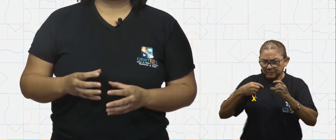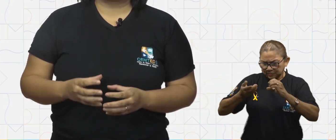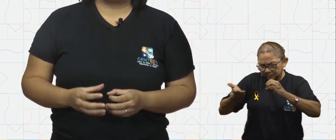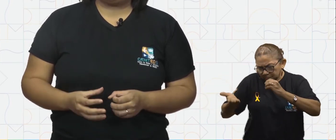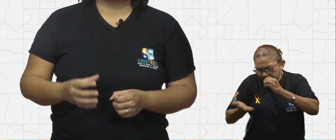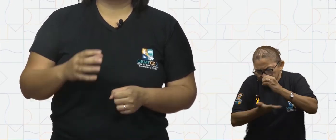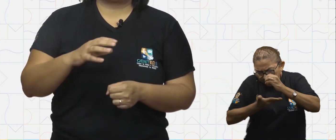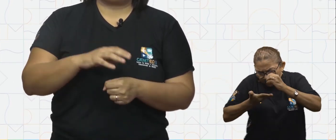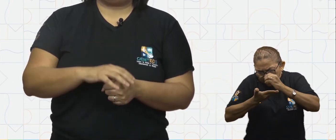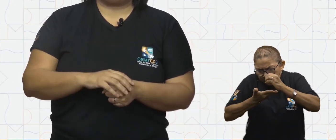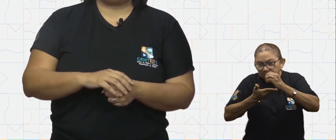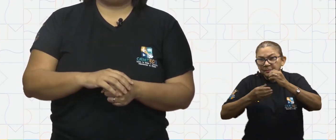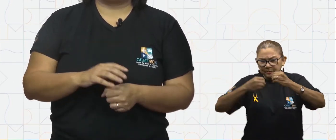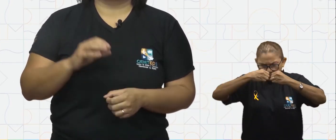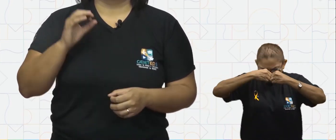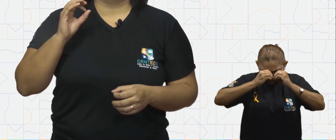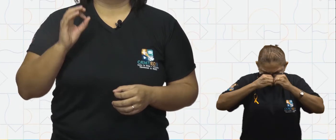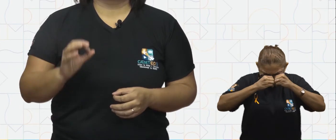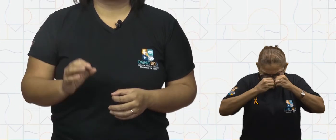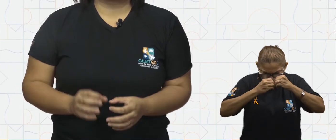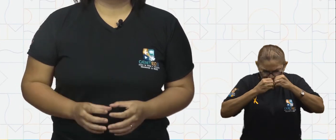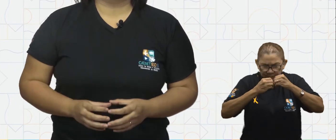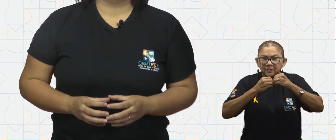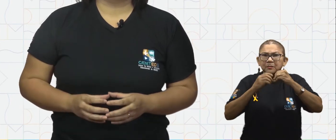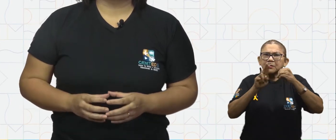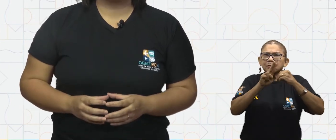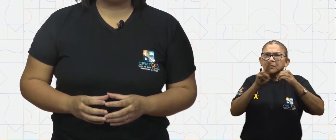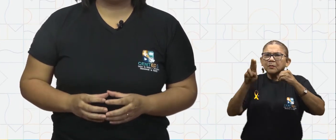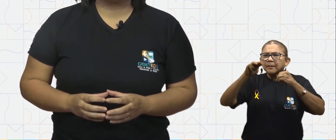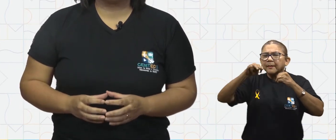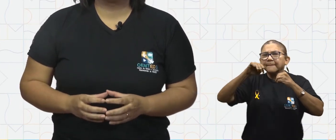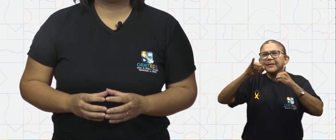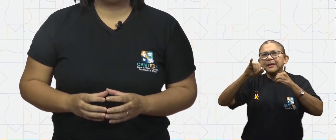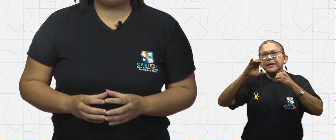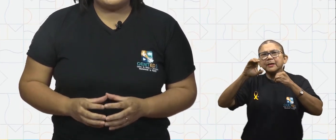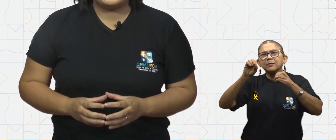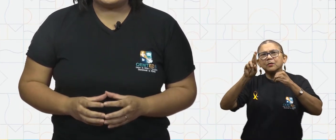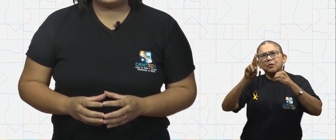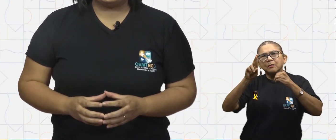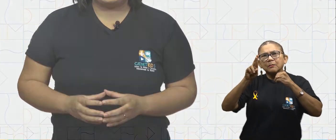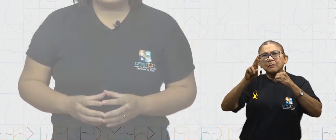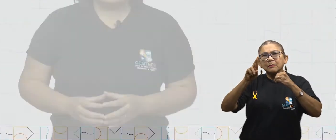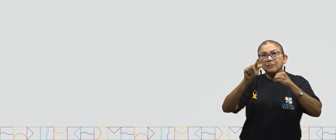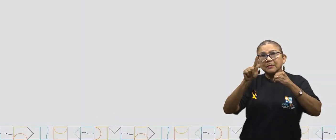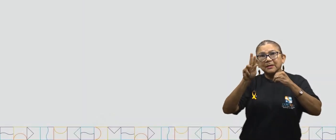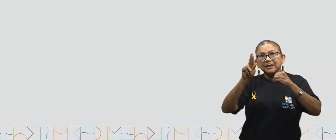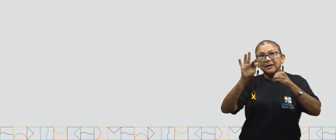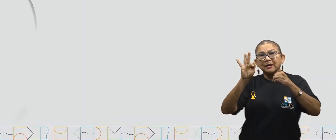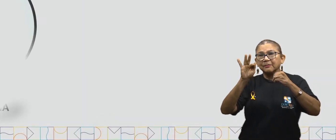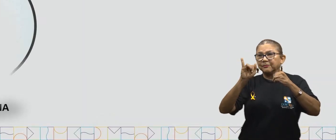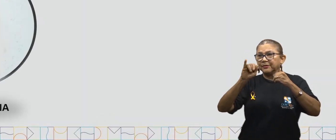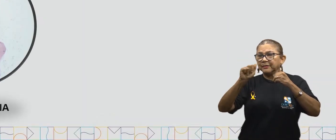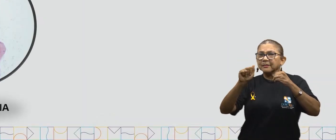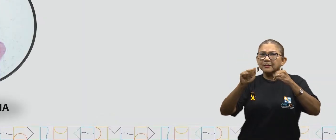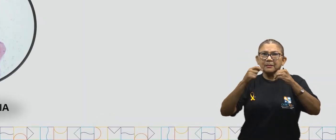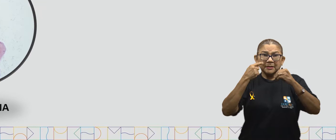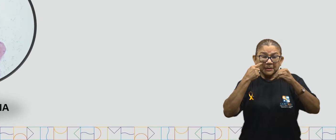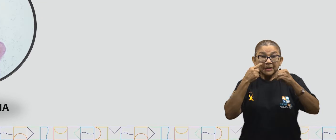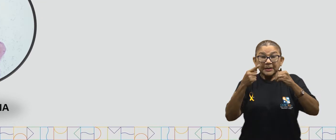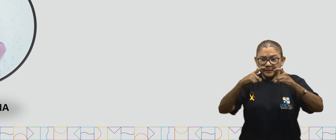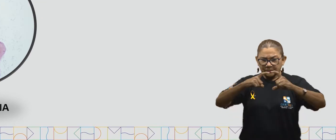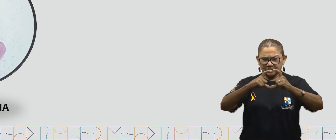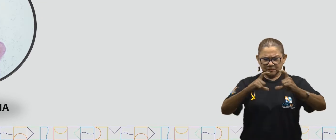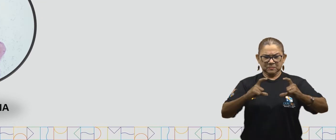fotográficas acopladas a microscópios são chamadas de micrografias. Na micrografia, é